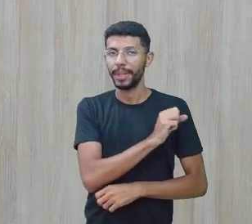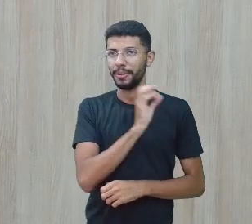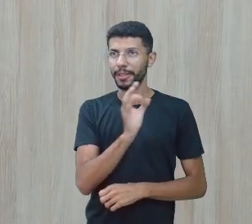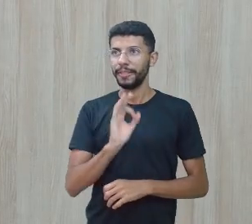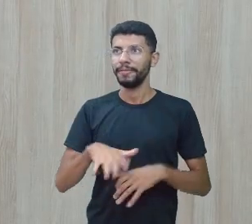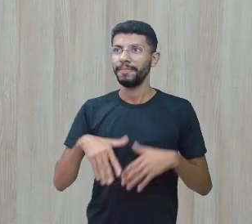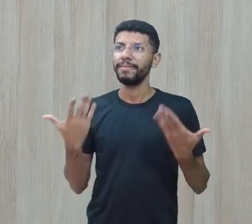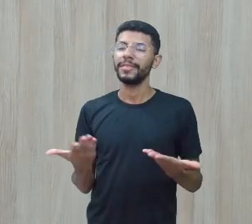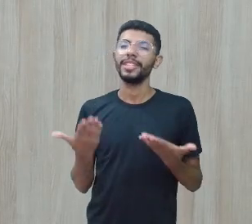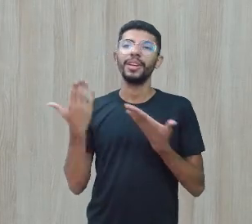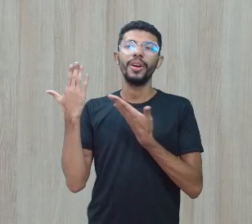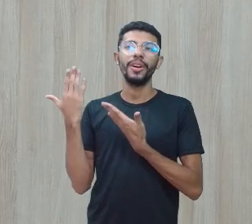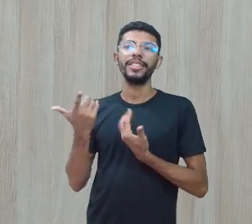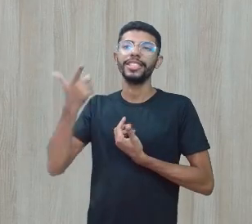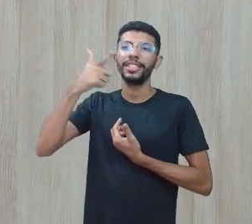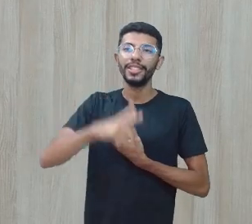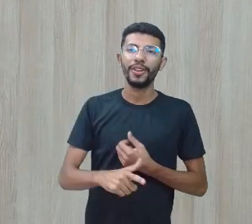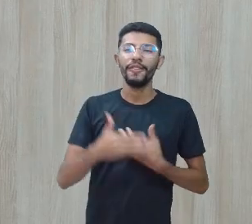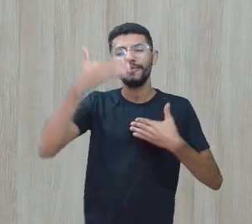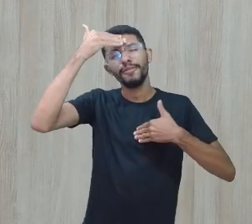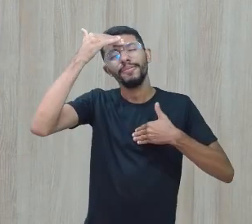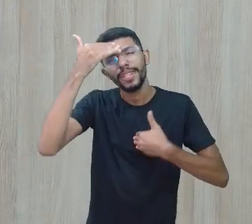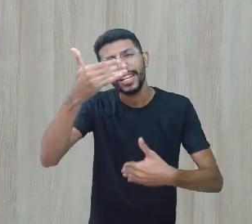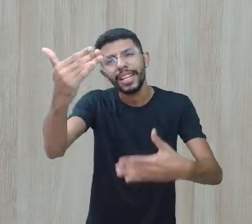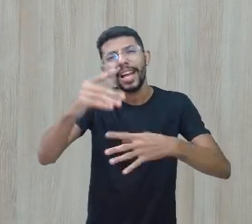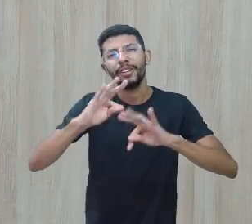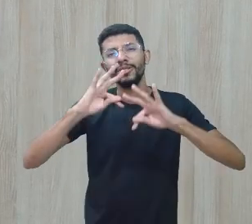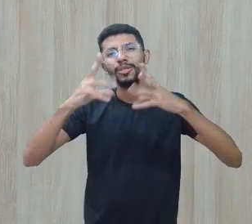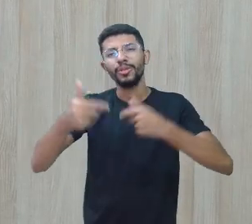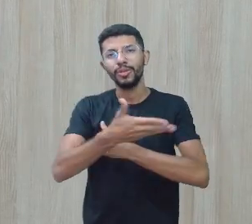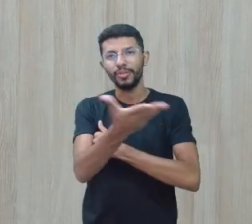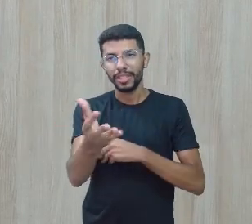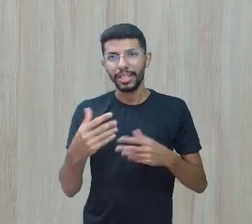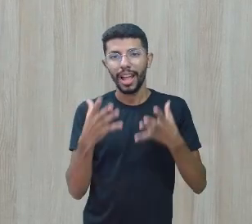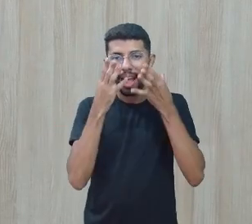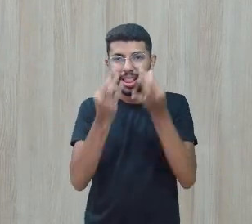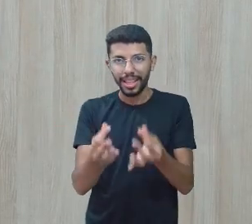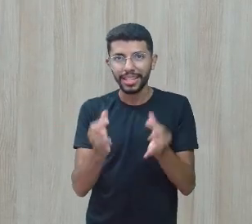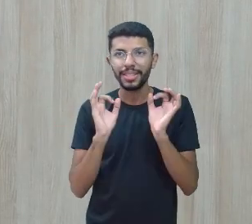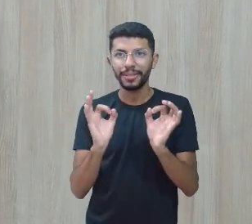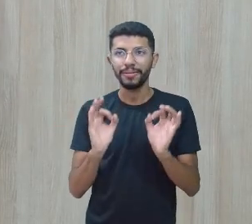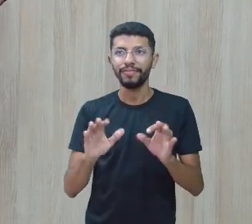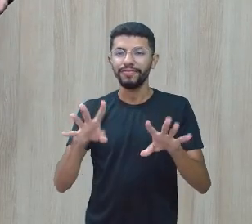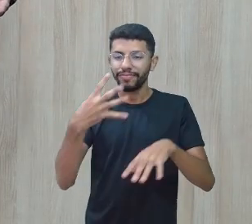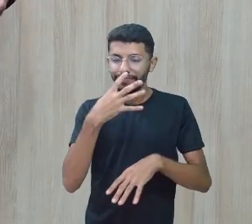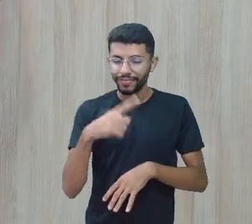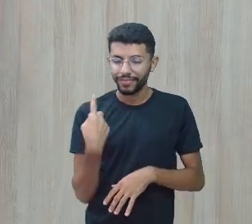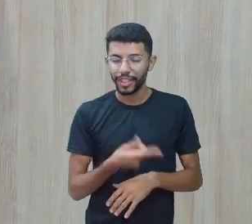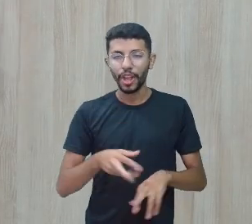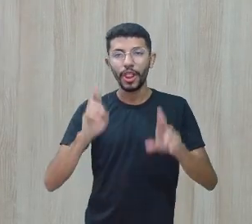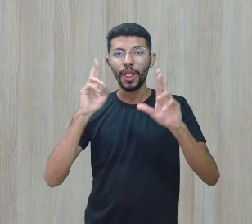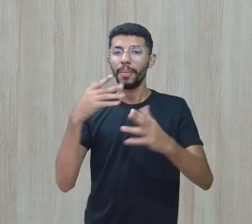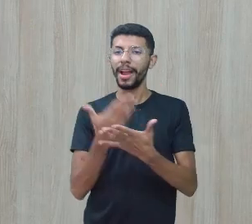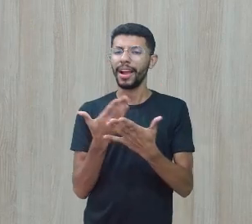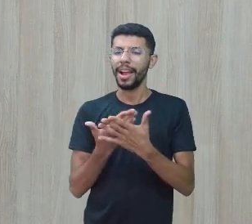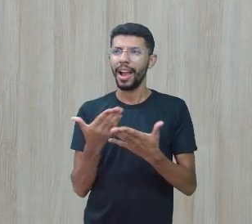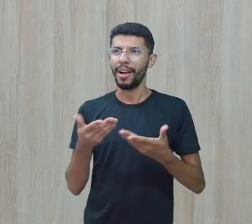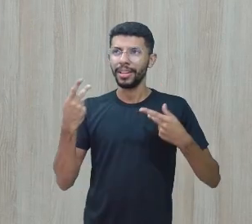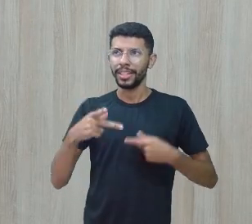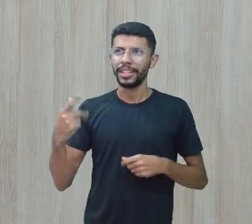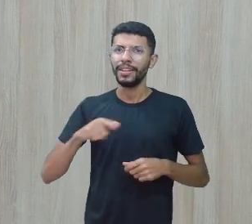rapidamente. Então, gente, mais uma vez, muito obrigado a todos vocês pela atenção, né? Espero que essa aula tenha